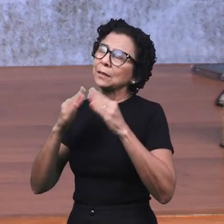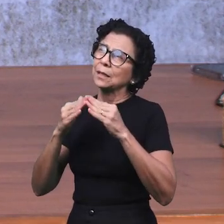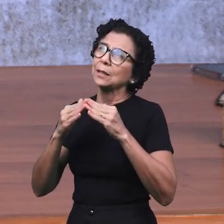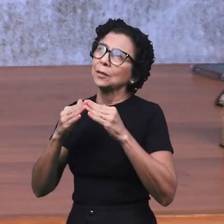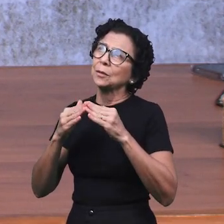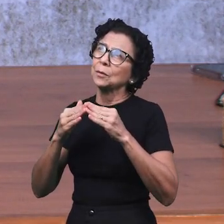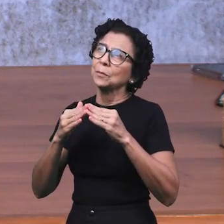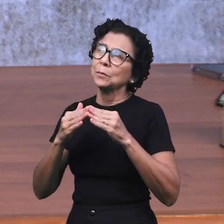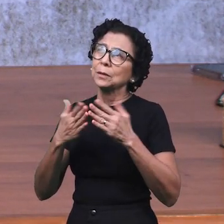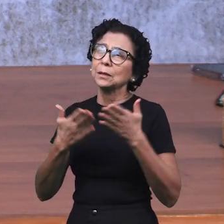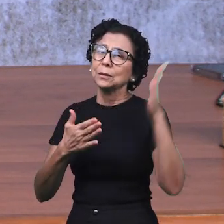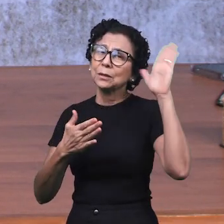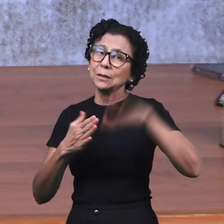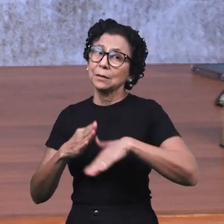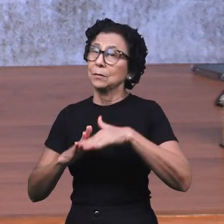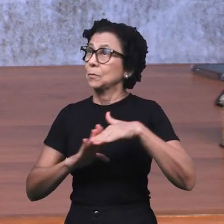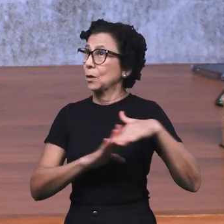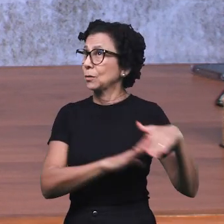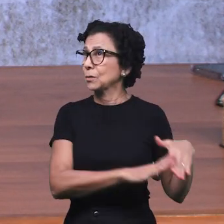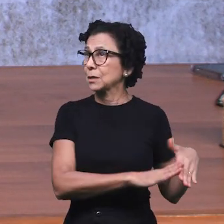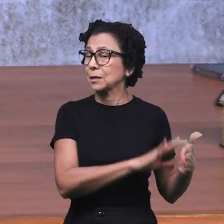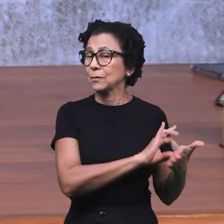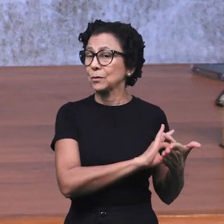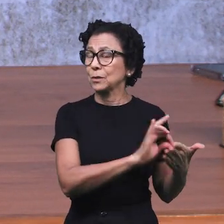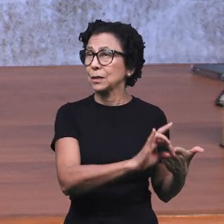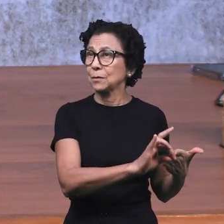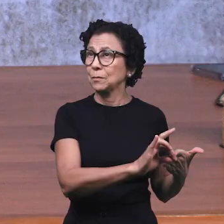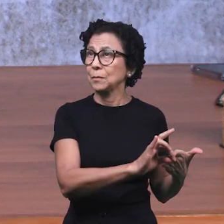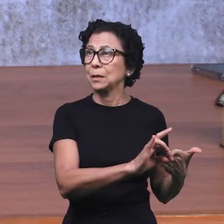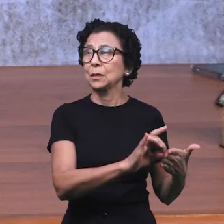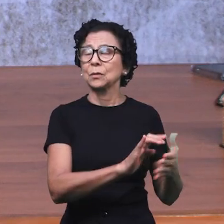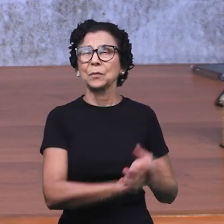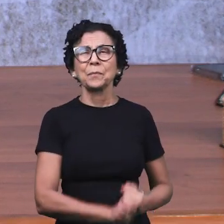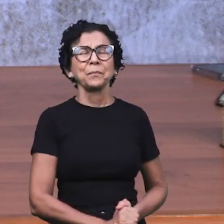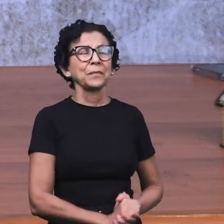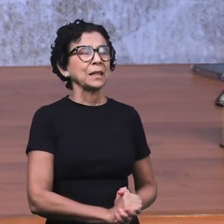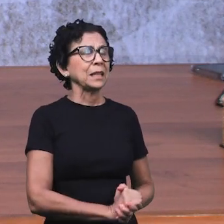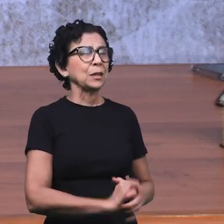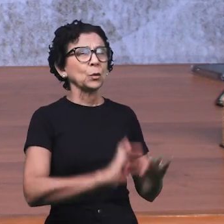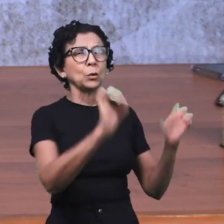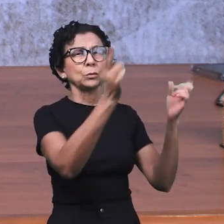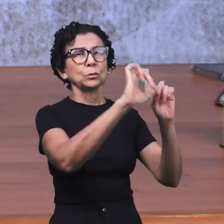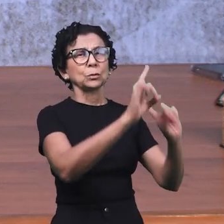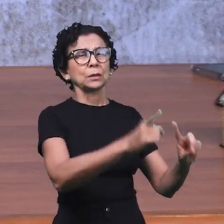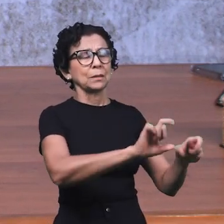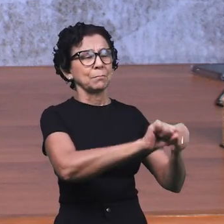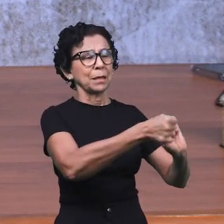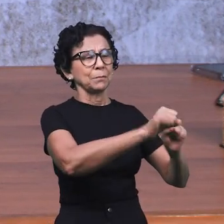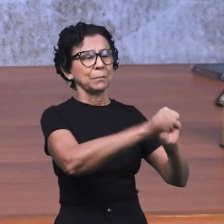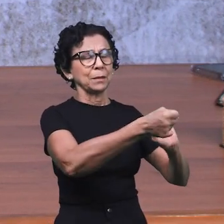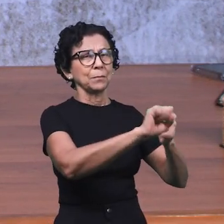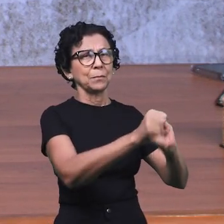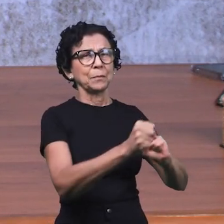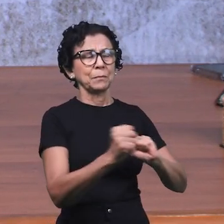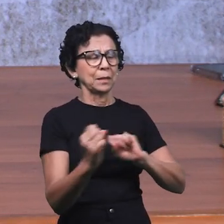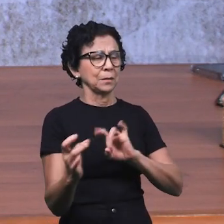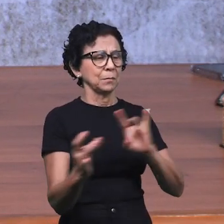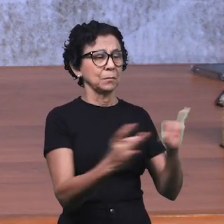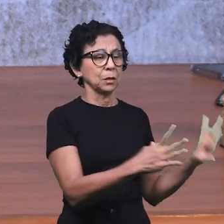livres neste dia. E tiraram os deuses alheios do meio de si e serviram ao